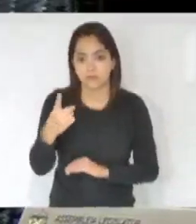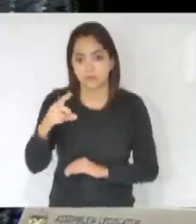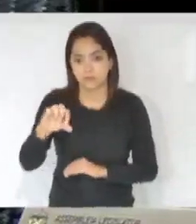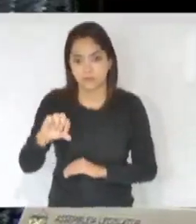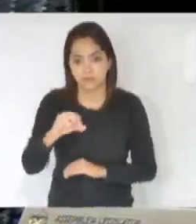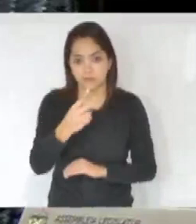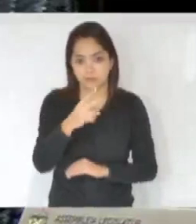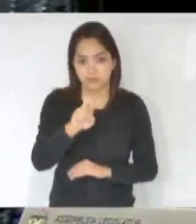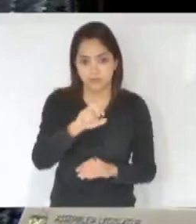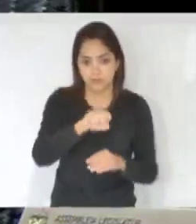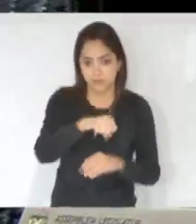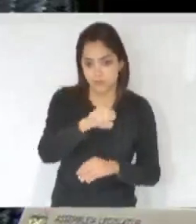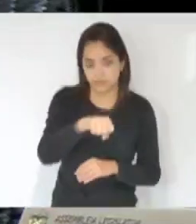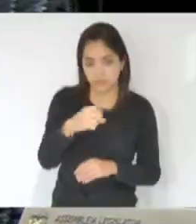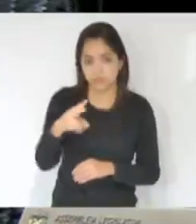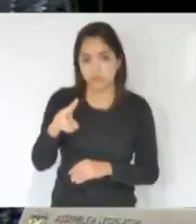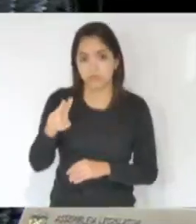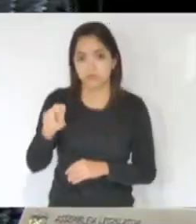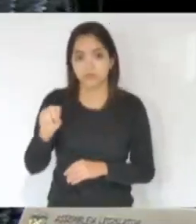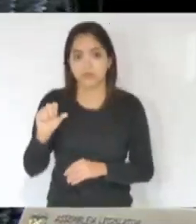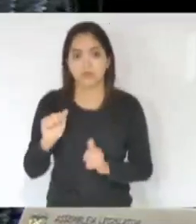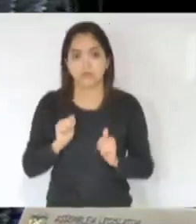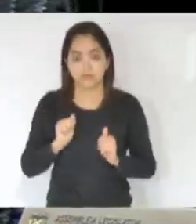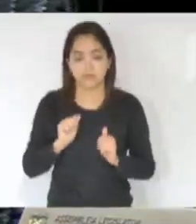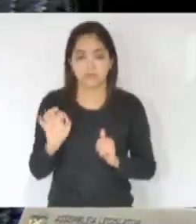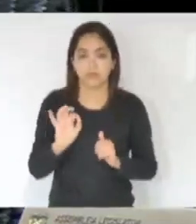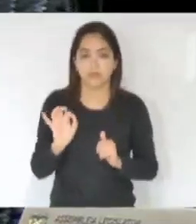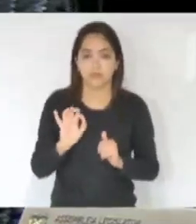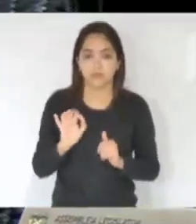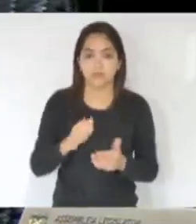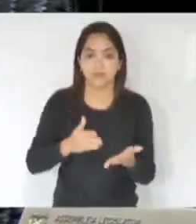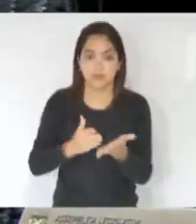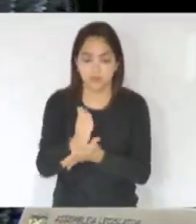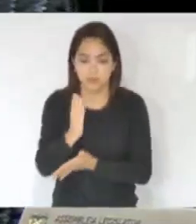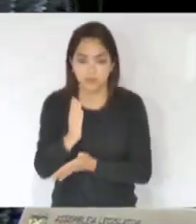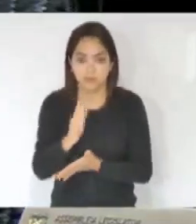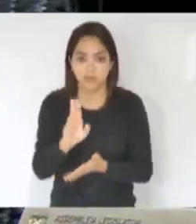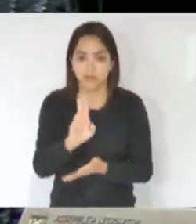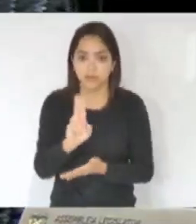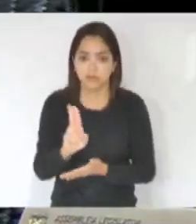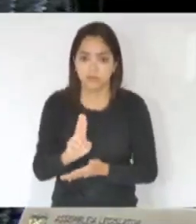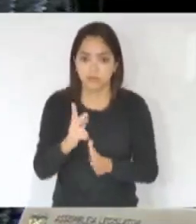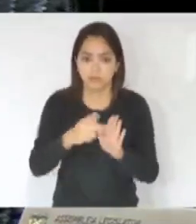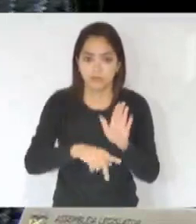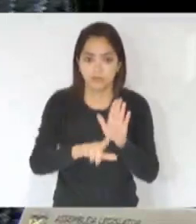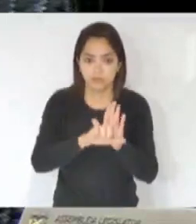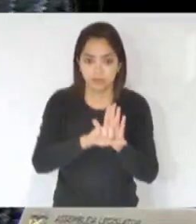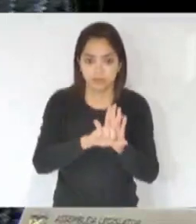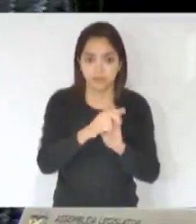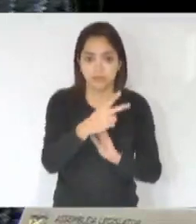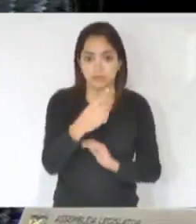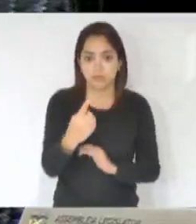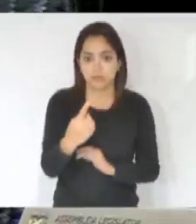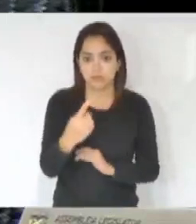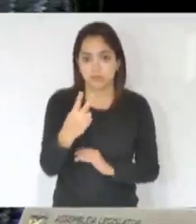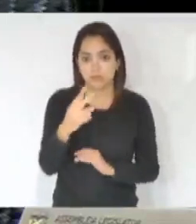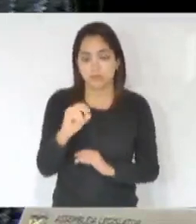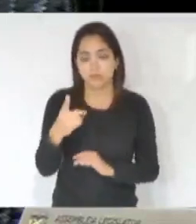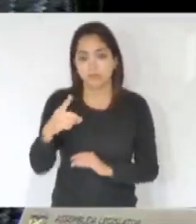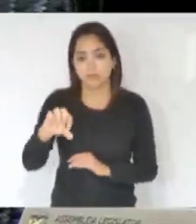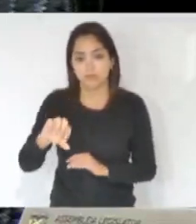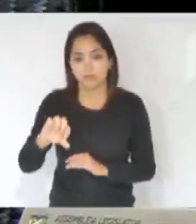26 votos sim, 3 votos não e sem qualquer abstenção. Foi aprovado em primeiro turno pelo processo nominal o projeto de lei complementar 21/2019 com a seguinte